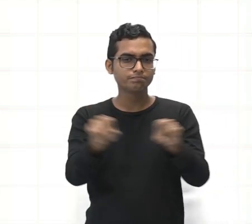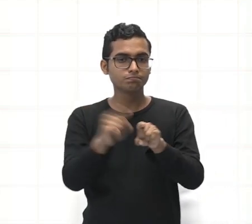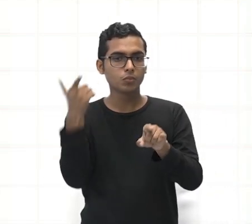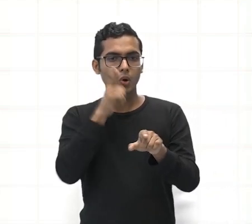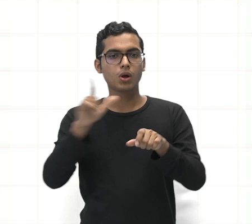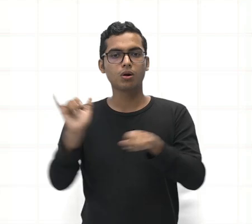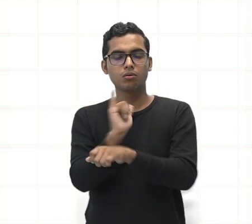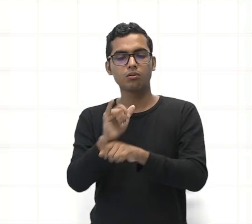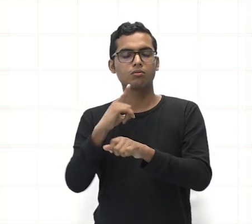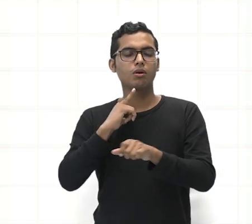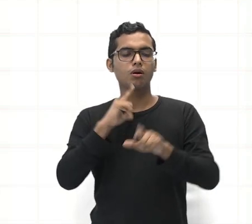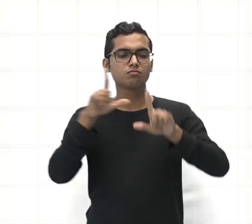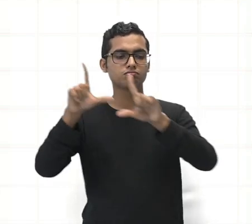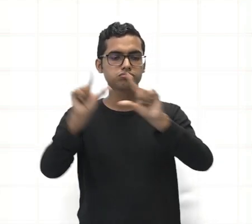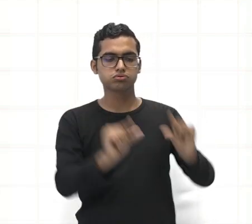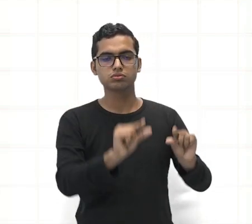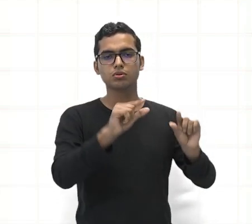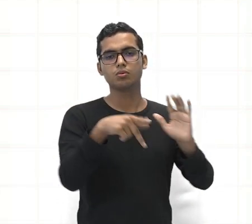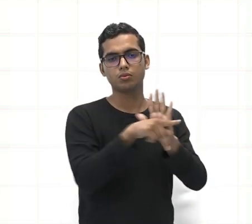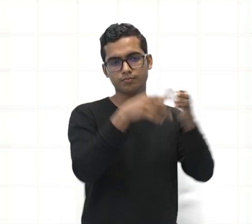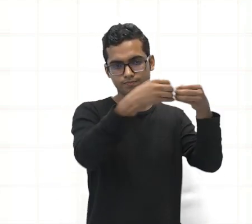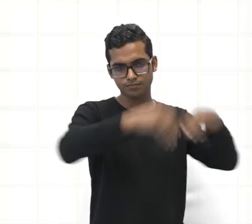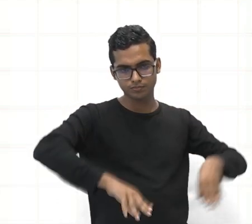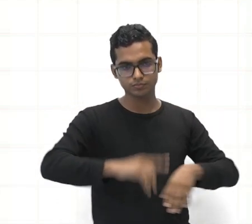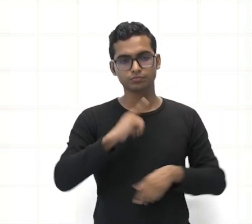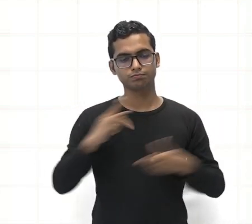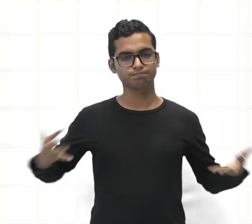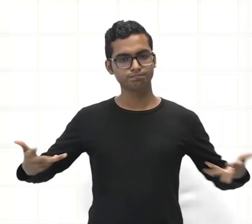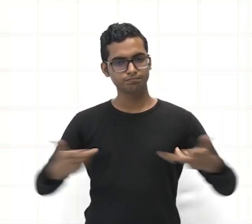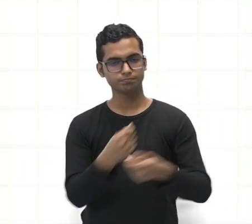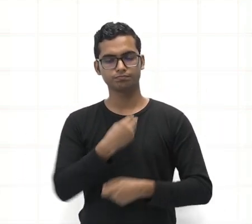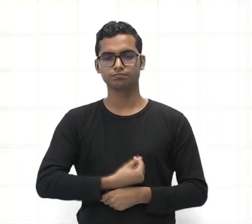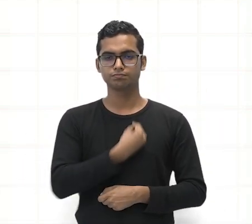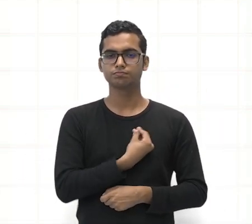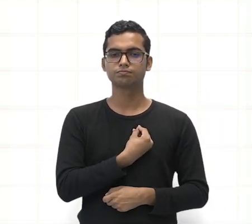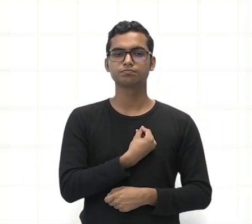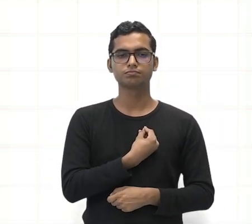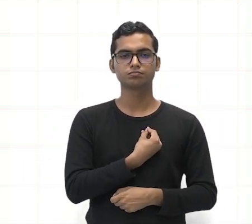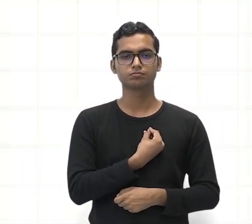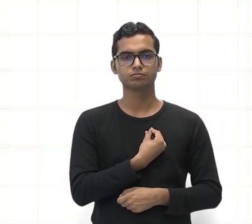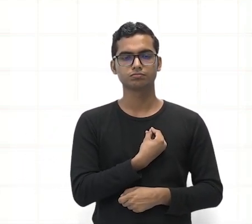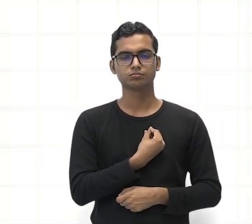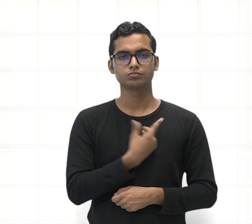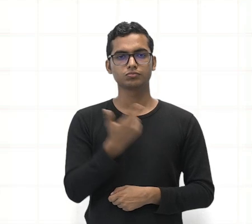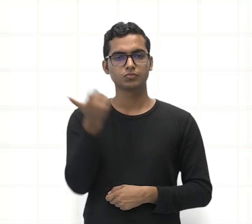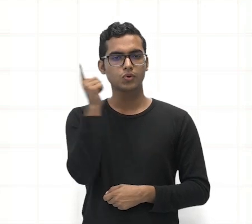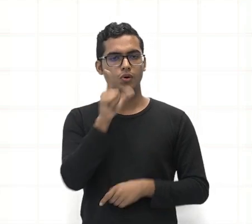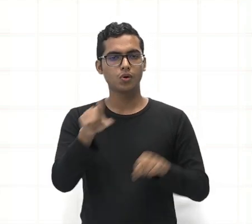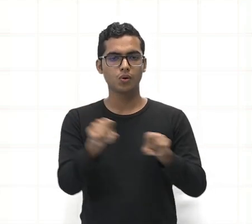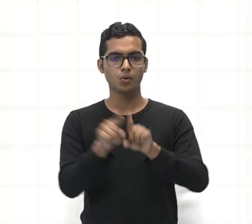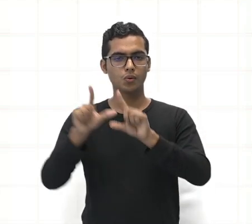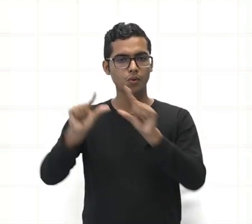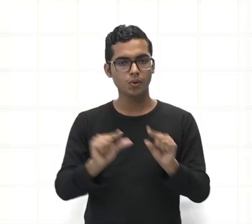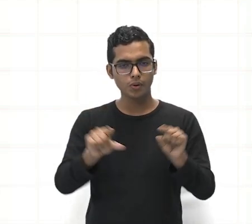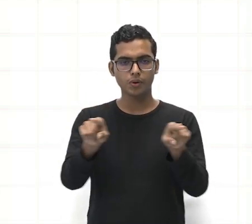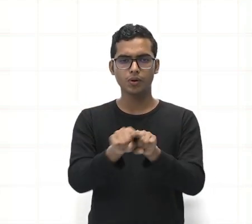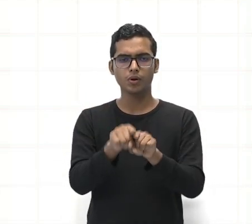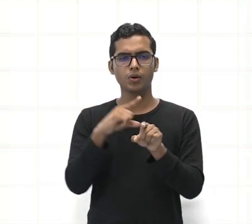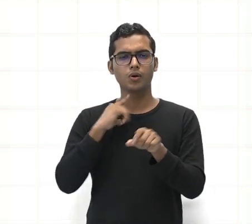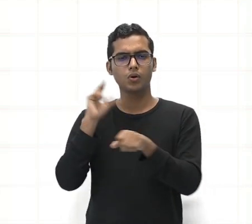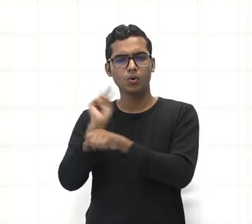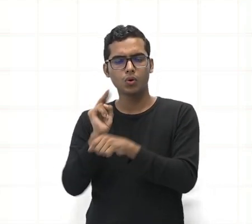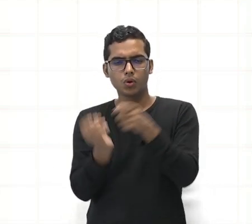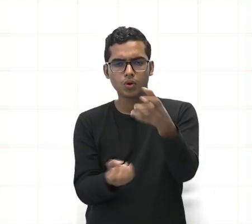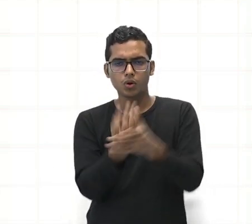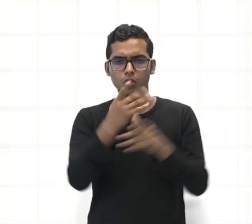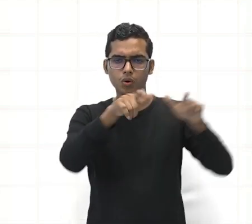minimizar esses impactos. Buscando aí uma alta qualidade de vida para os seus ambientes, que vai incluir a criação de